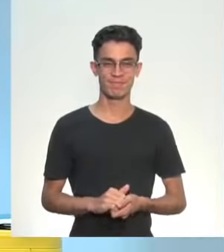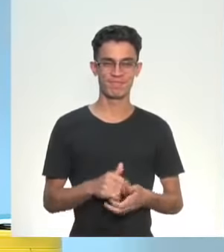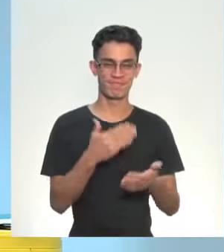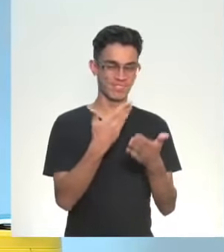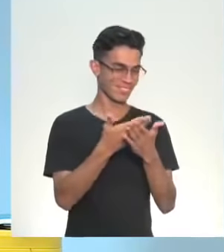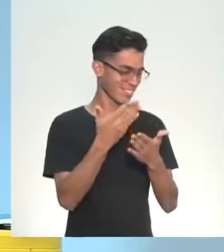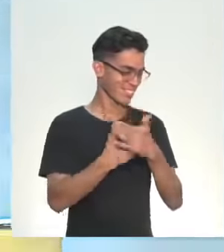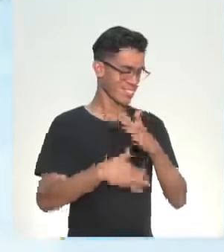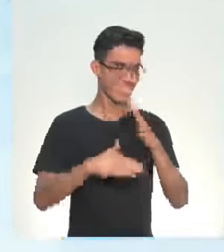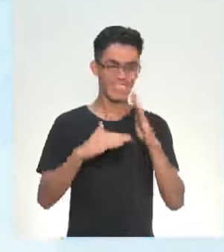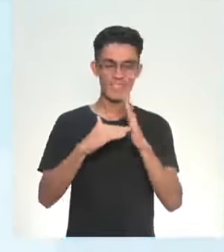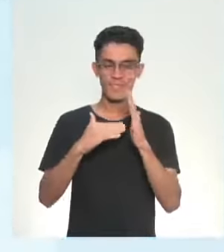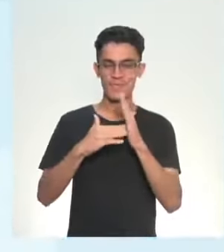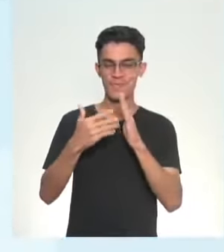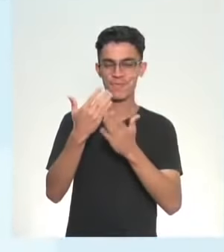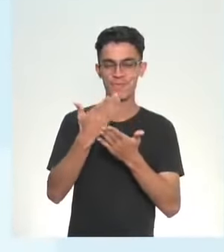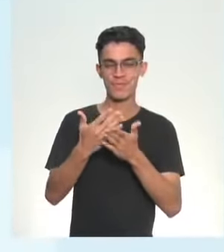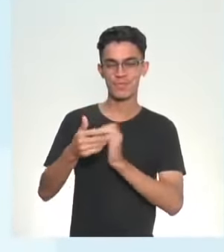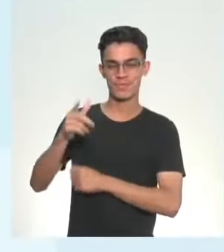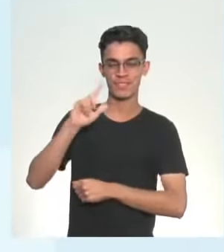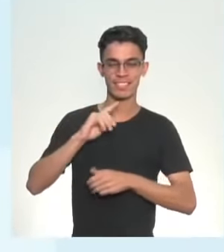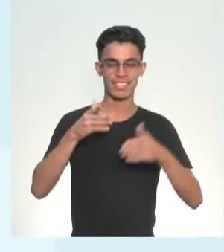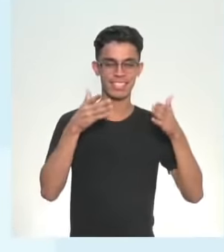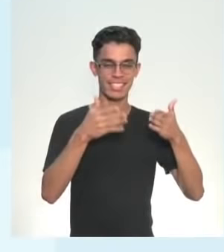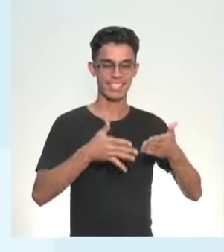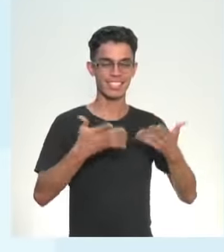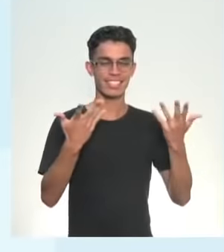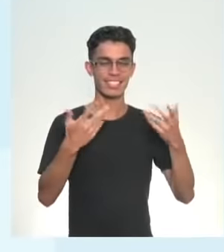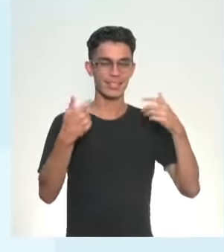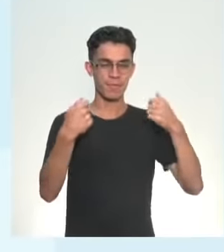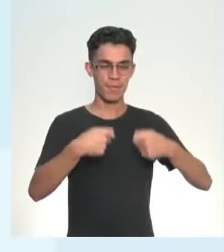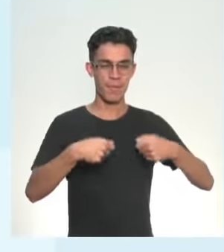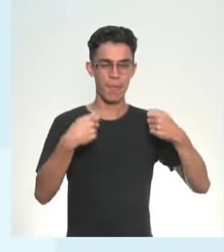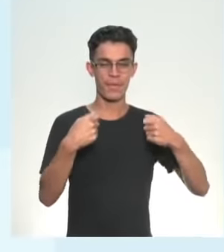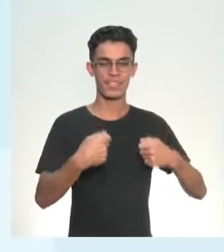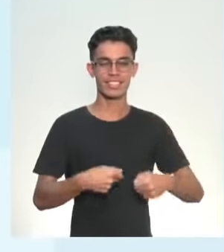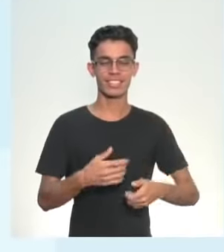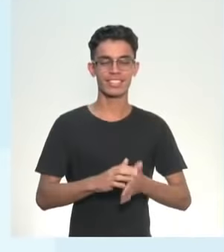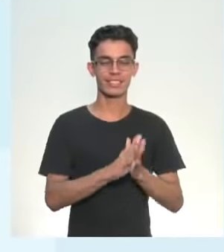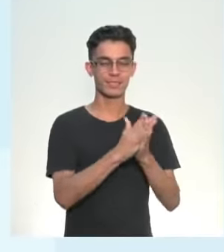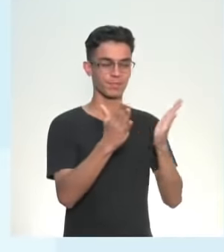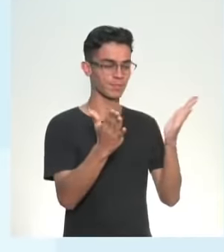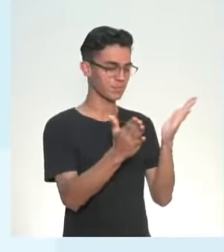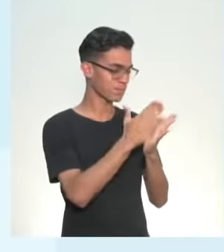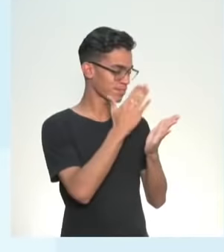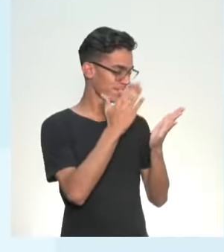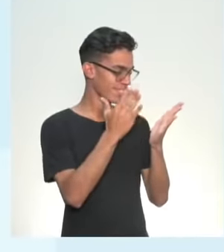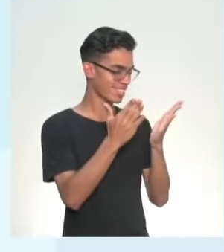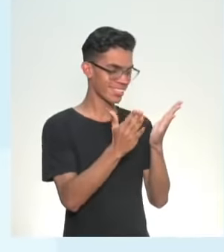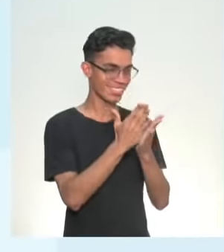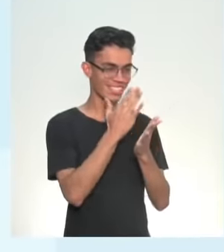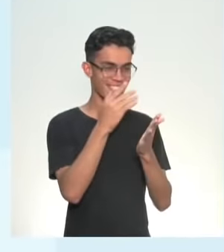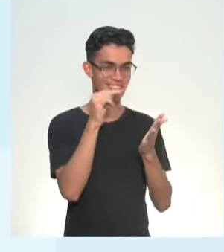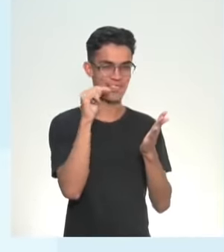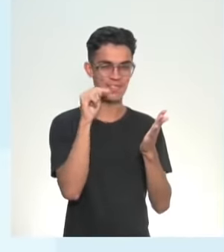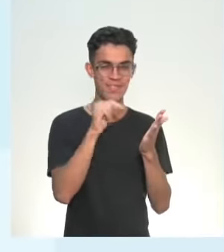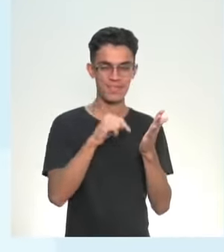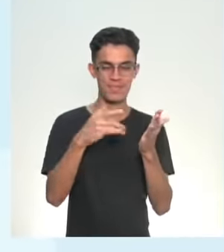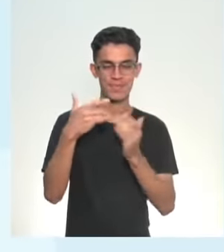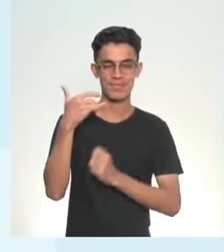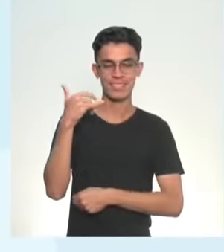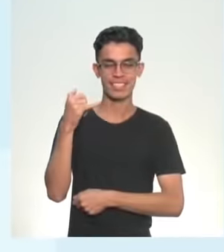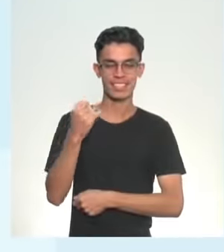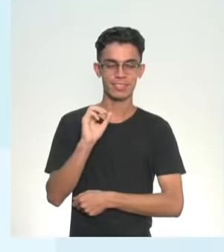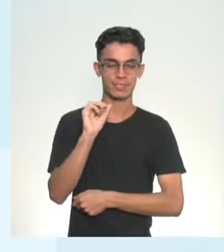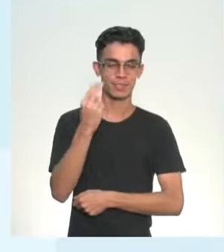é no for this Classic unit or esta aula você irá precisar e o noutro por seu caderno a pena ou a pensou uma